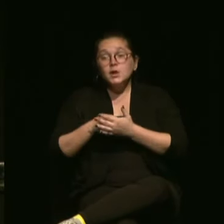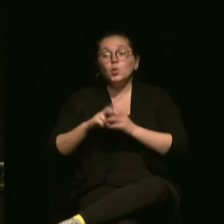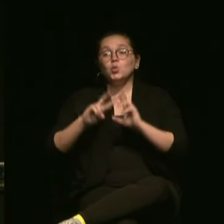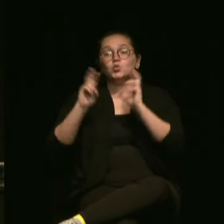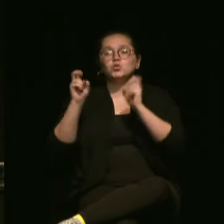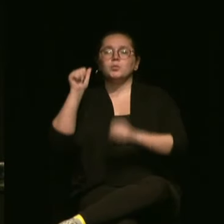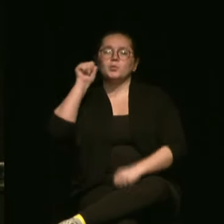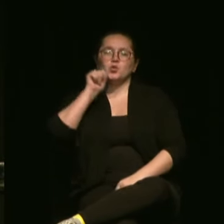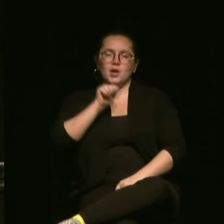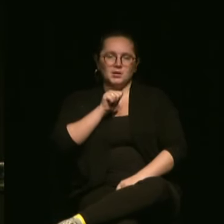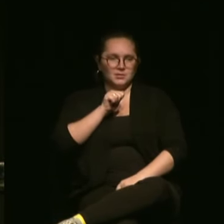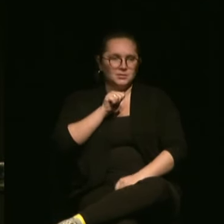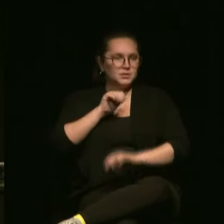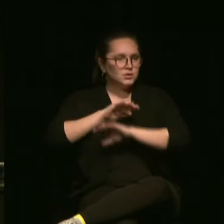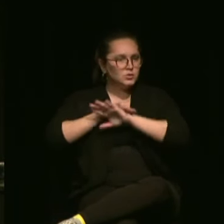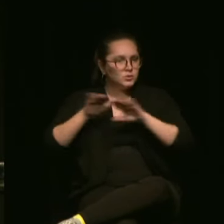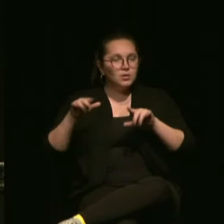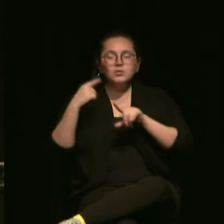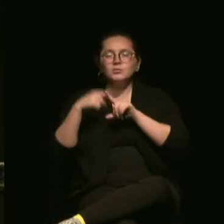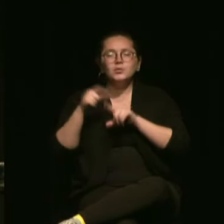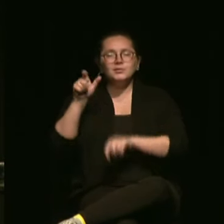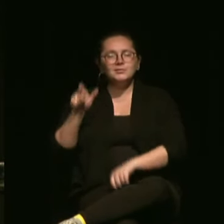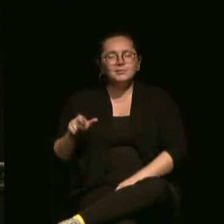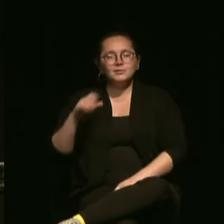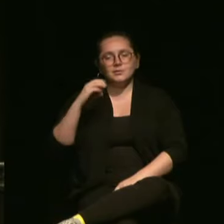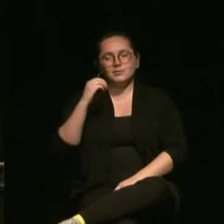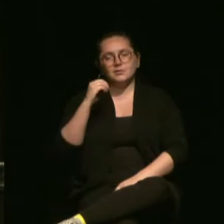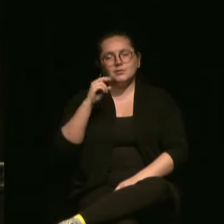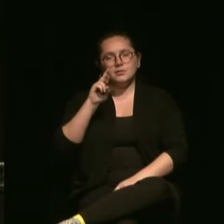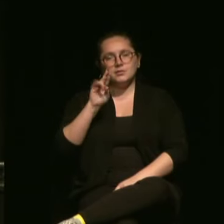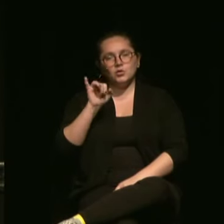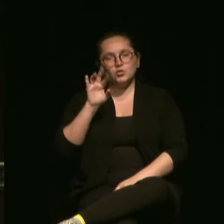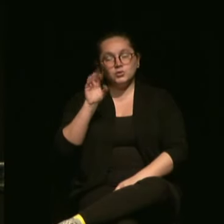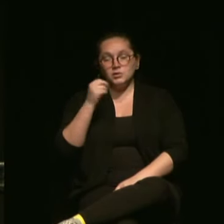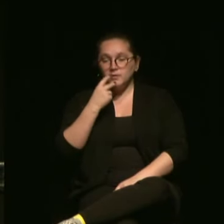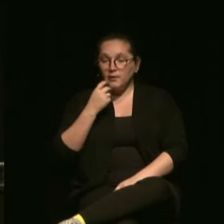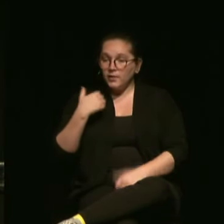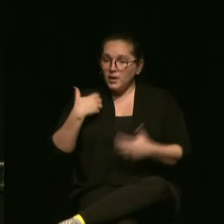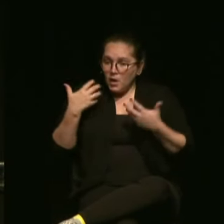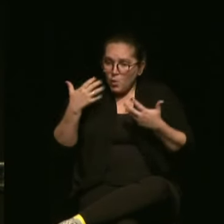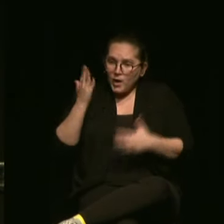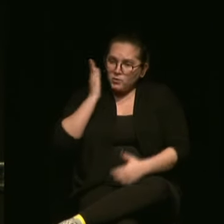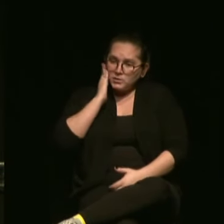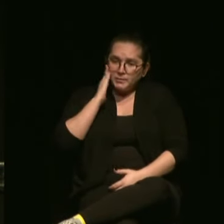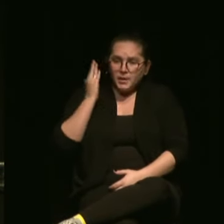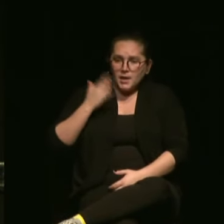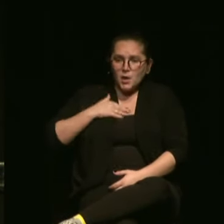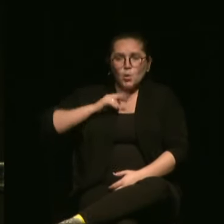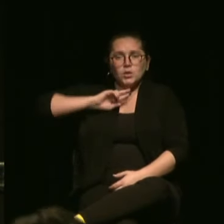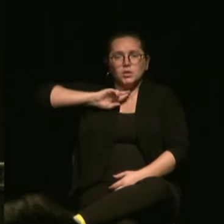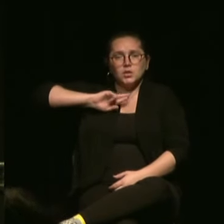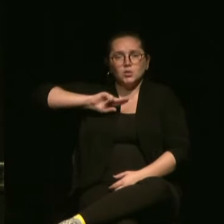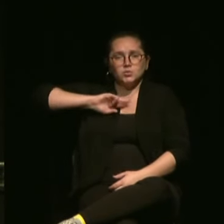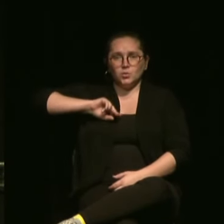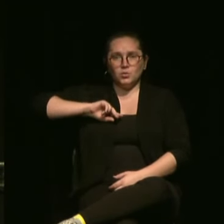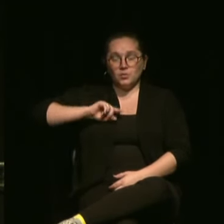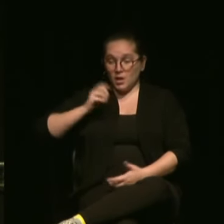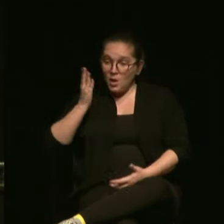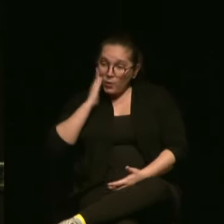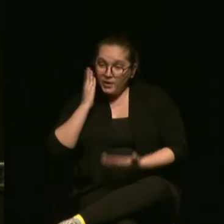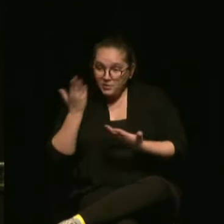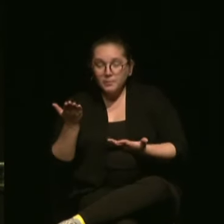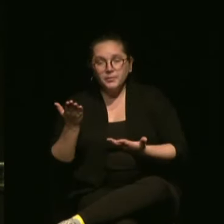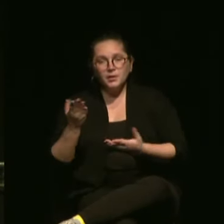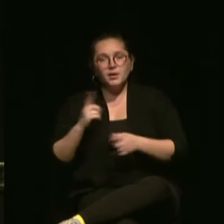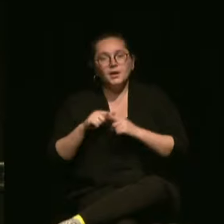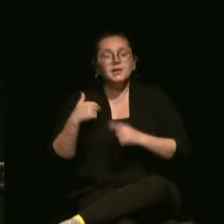só sobre mulheres por quê? Porque o Coutinho dizia isso, eu quero saber o que eu não sou, né? Eu não sou, e eu sei que eu jamais